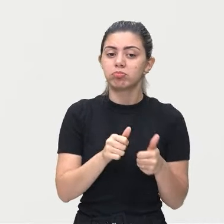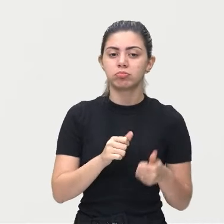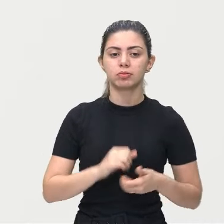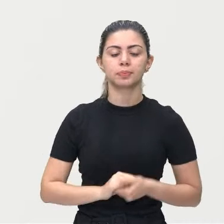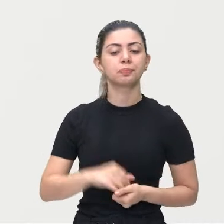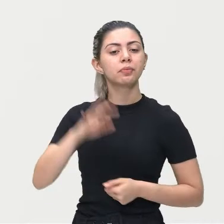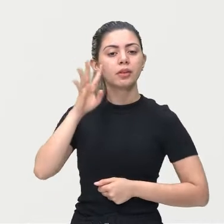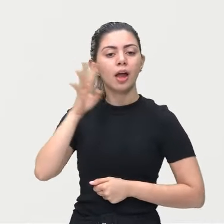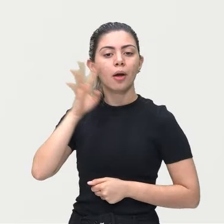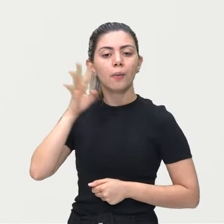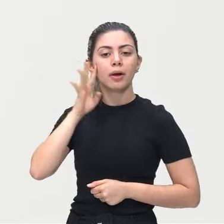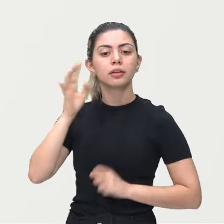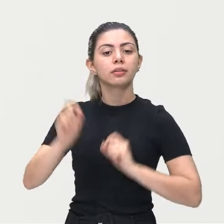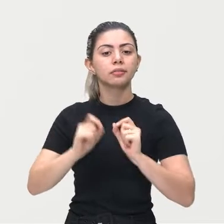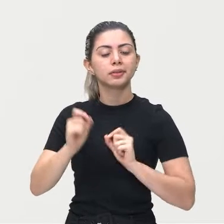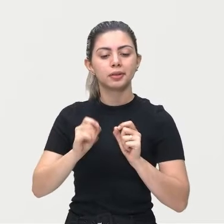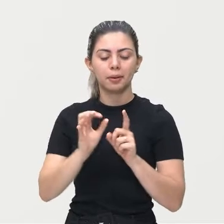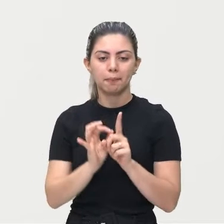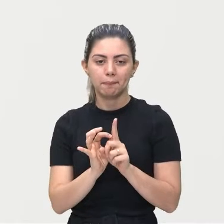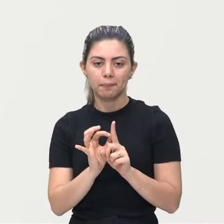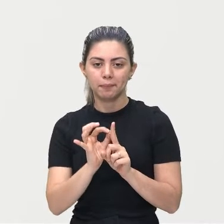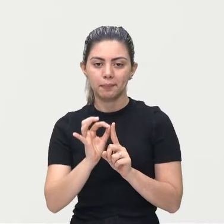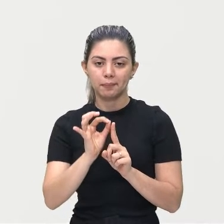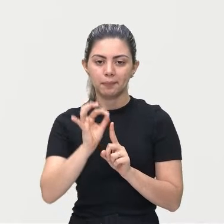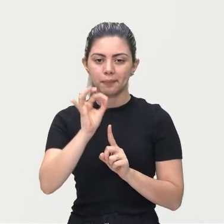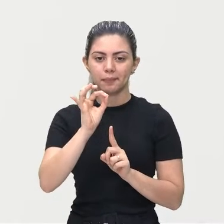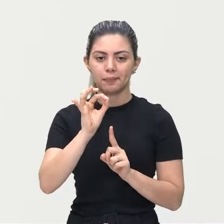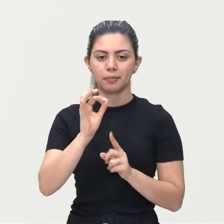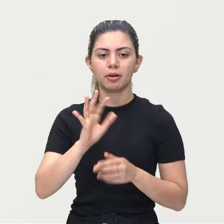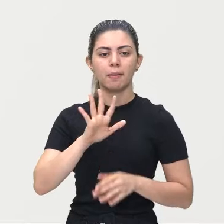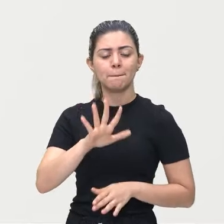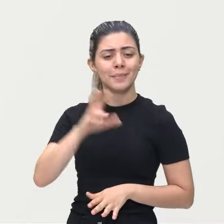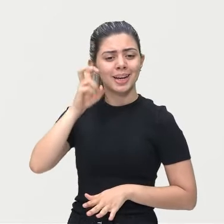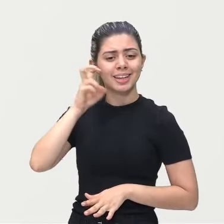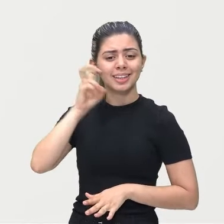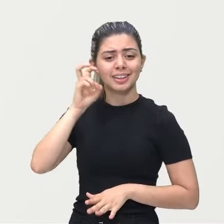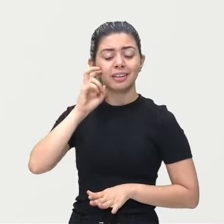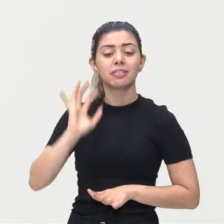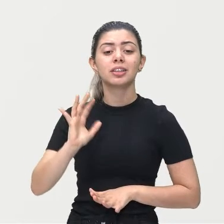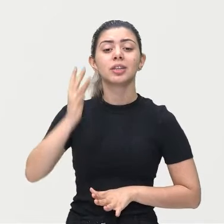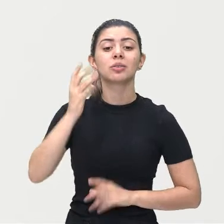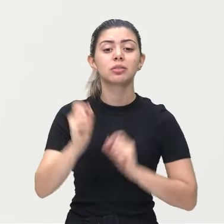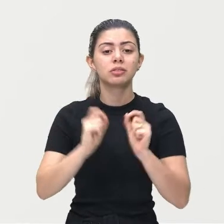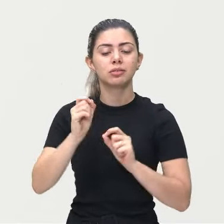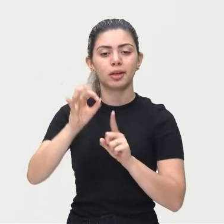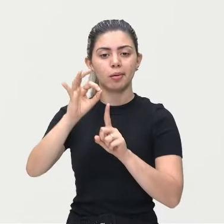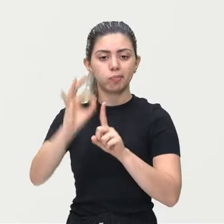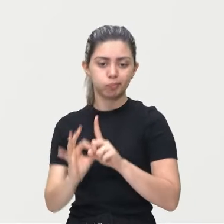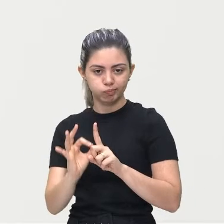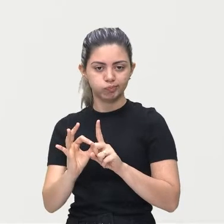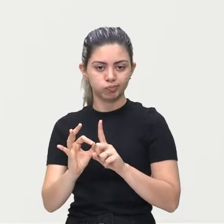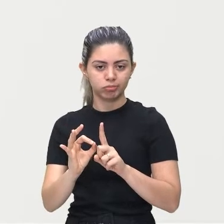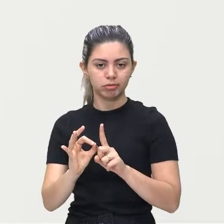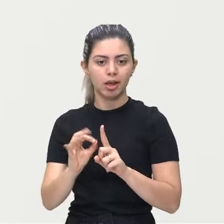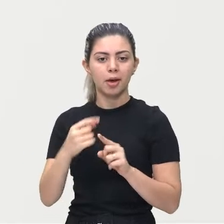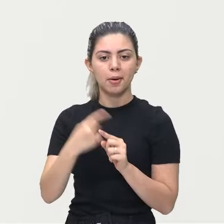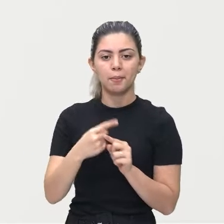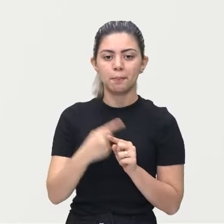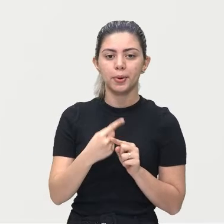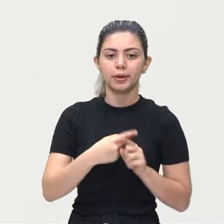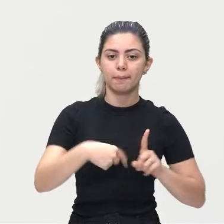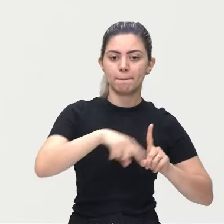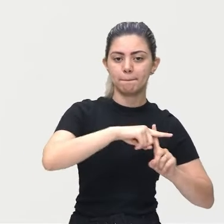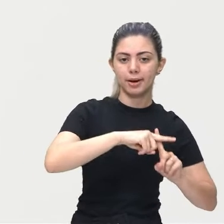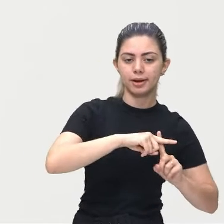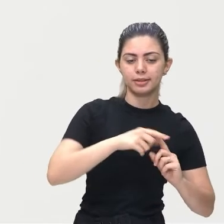Na quarta-feira foi subindo, olha só. Mas na quinta-feira caiu bruscamente, porque nós saímos do